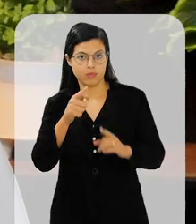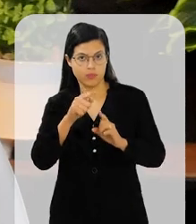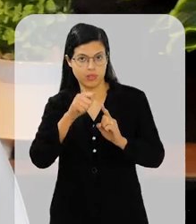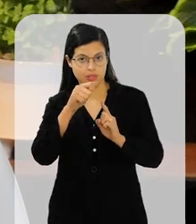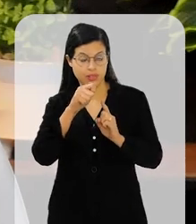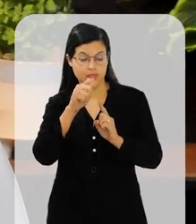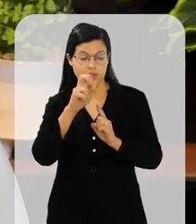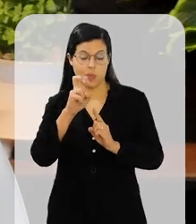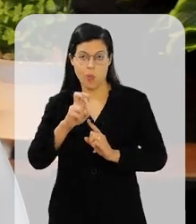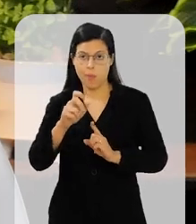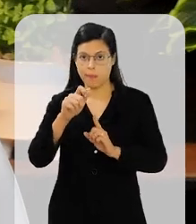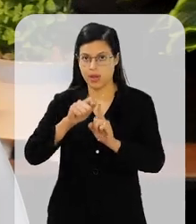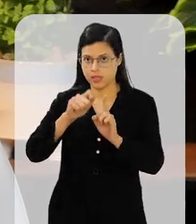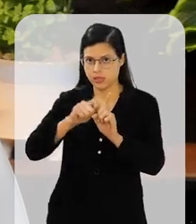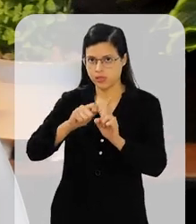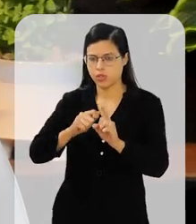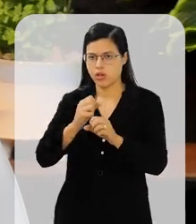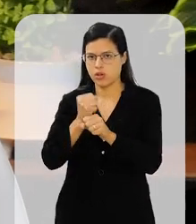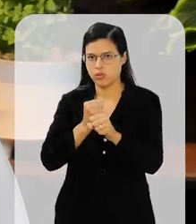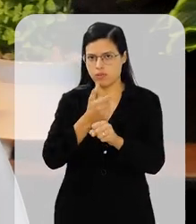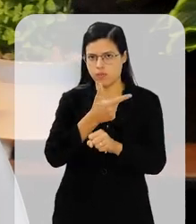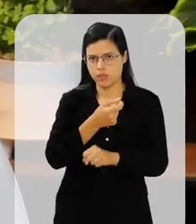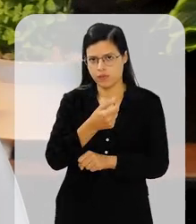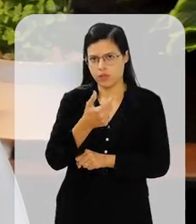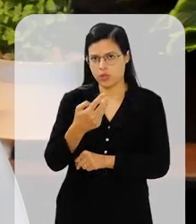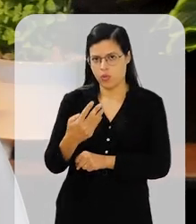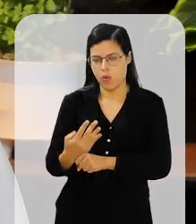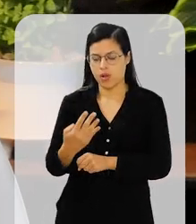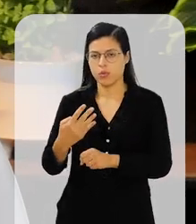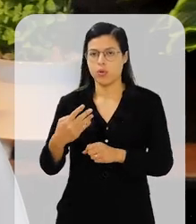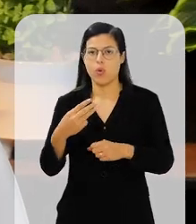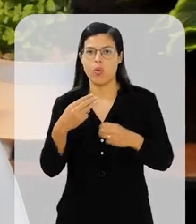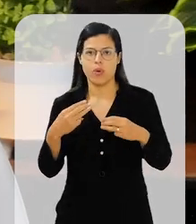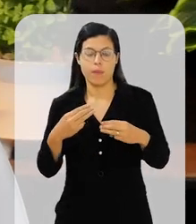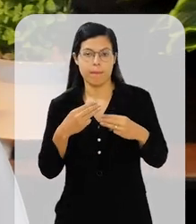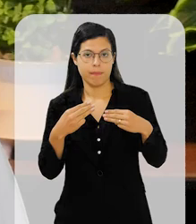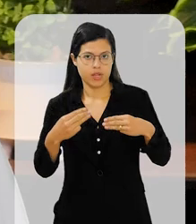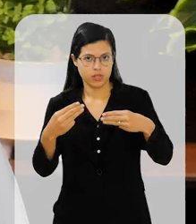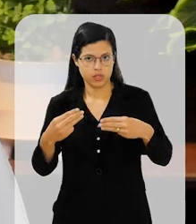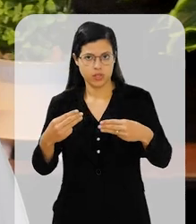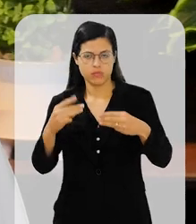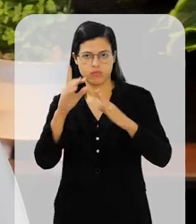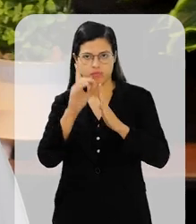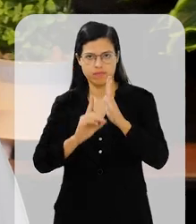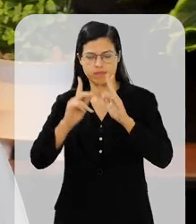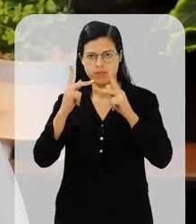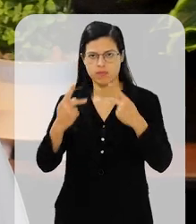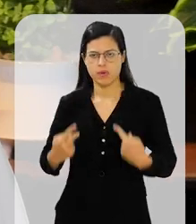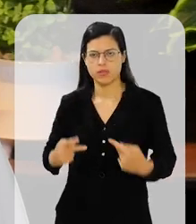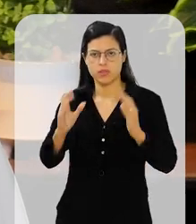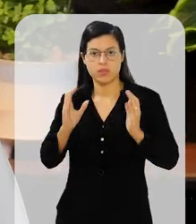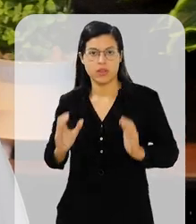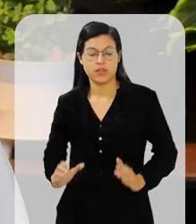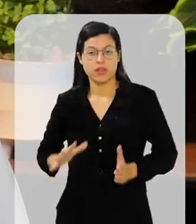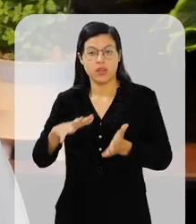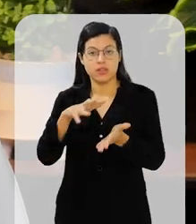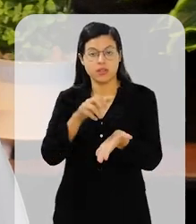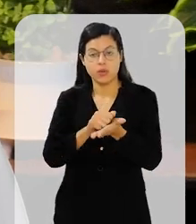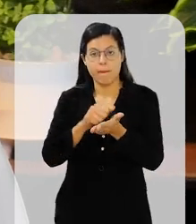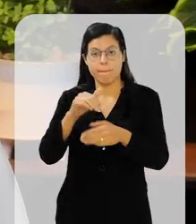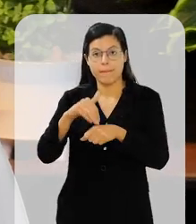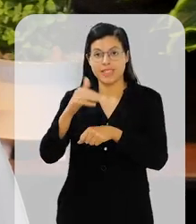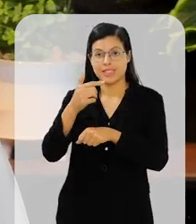primeiros 5 meses de 2024, o Ministério dos Direitos Humanos e Cidadania registrou mais